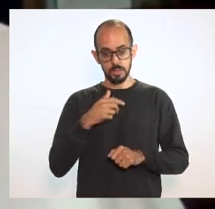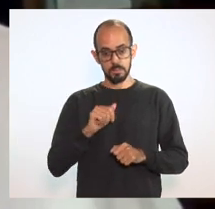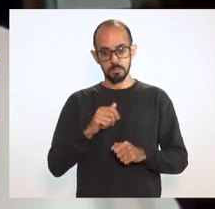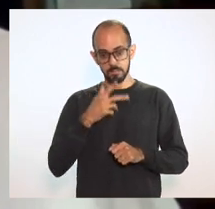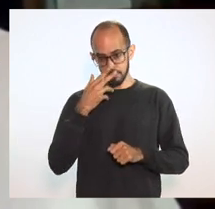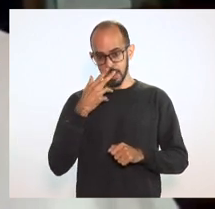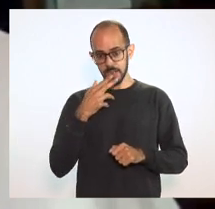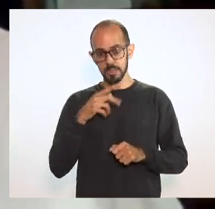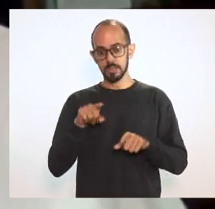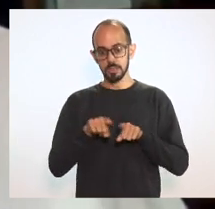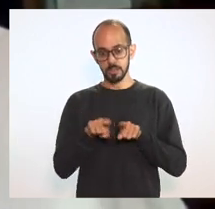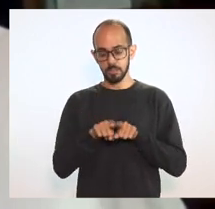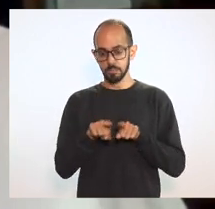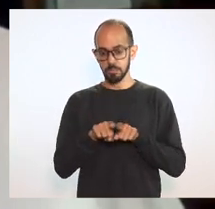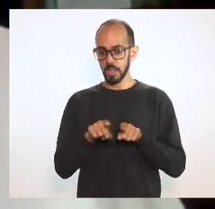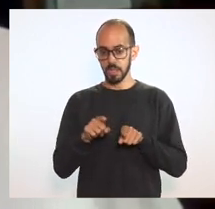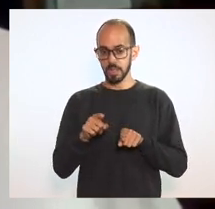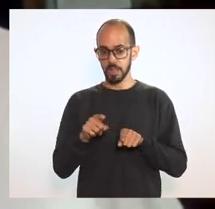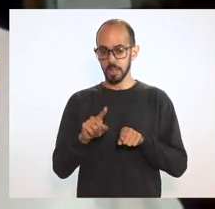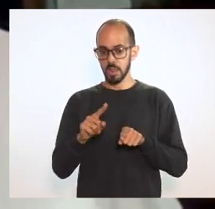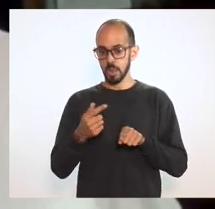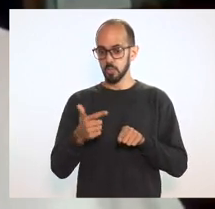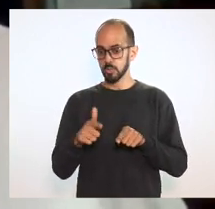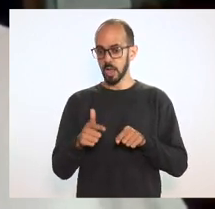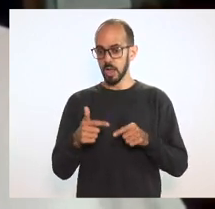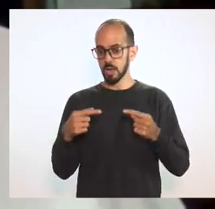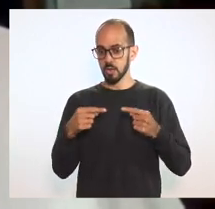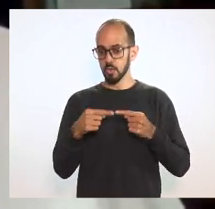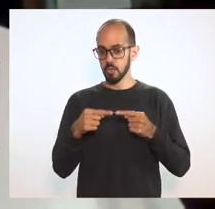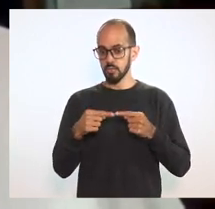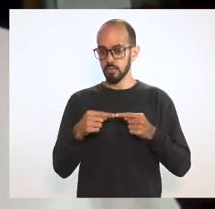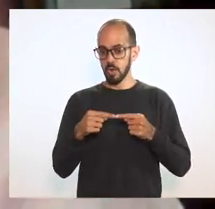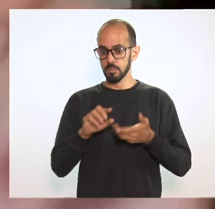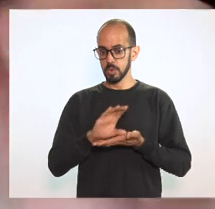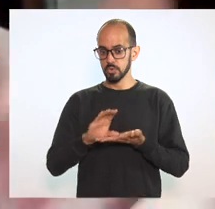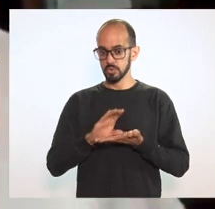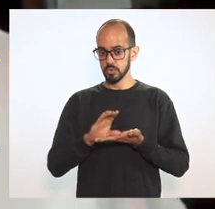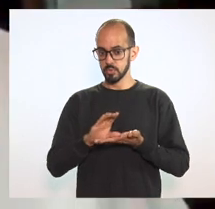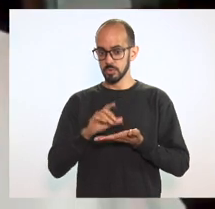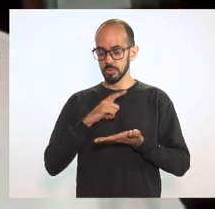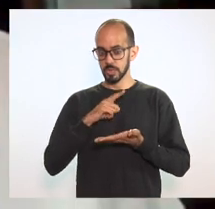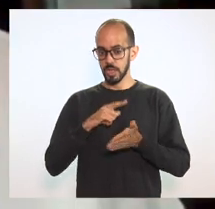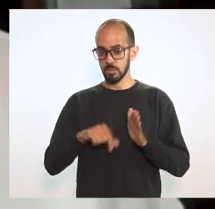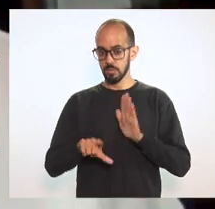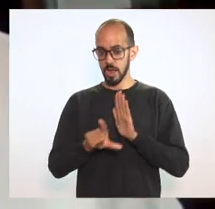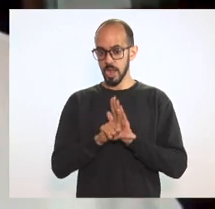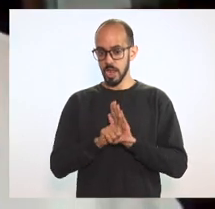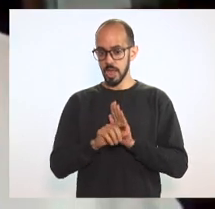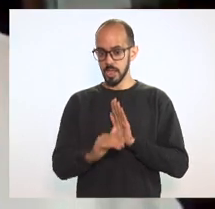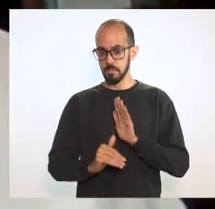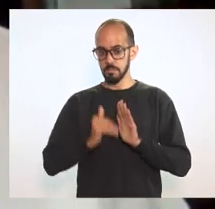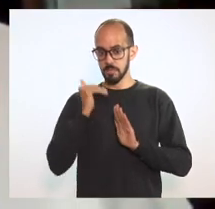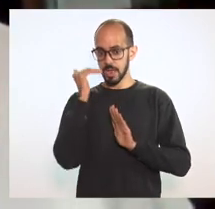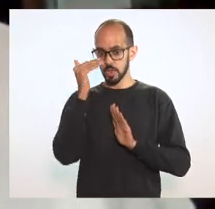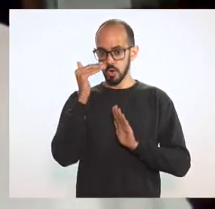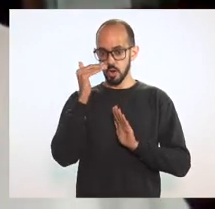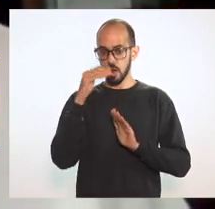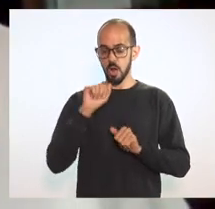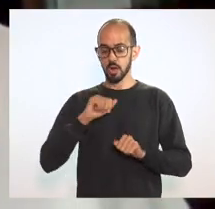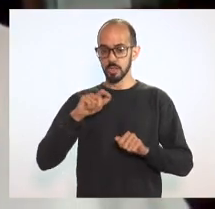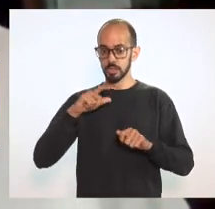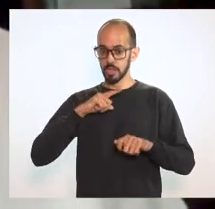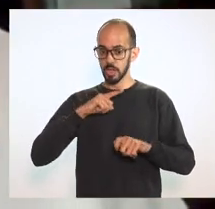é inconstitucional, porque existe uma lei maior, e essa lei maior, esse decreto-lei, que tem poder de lei,